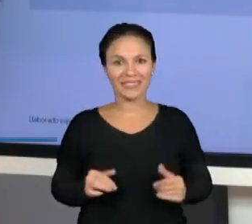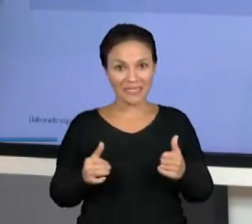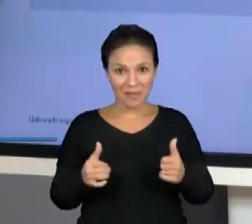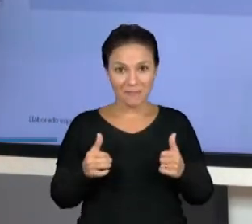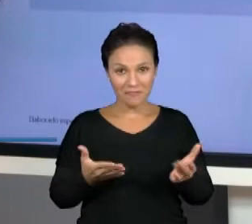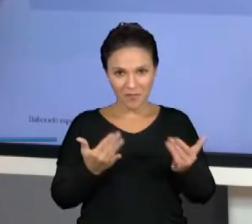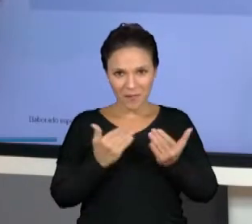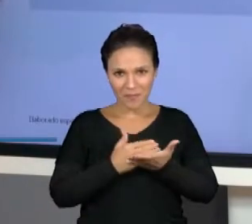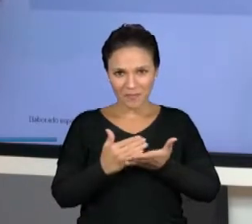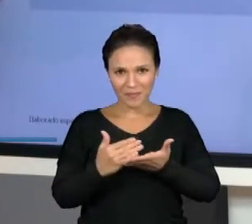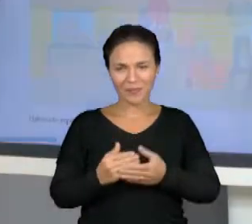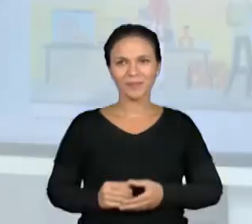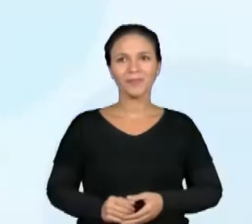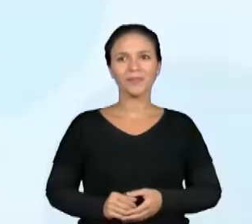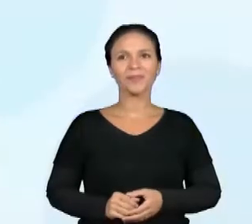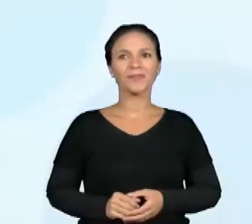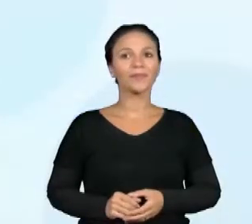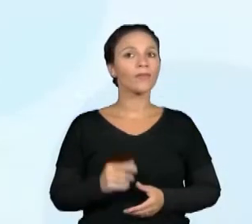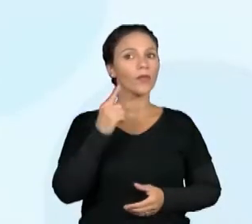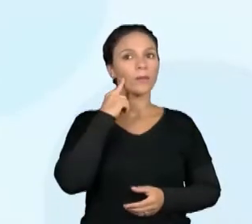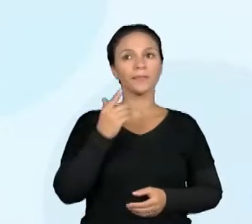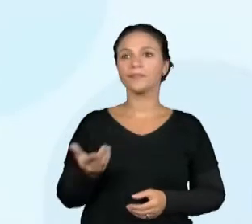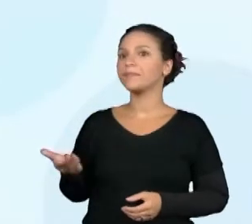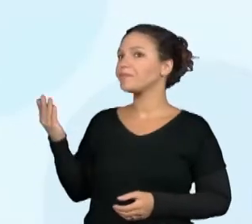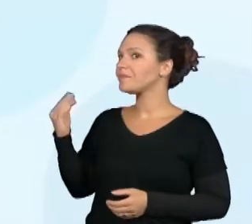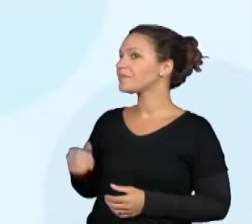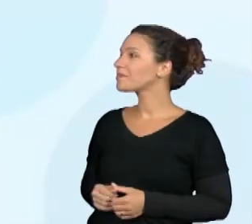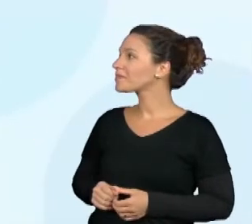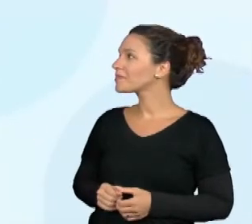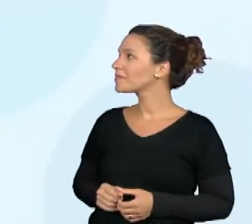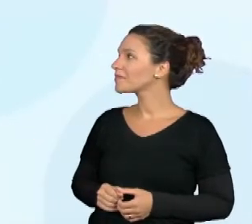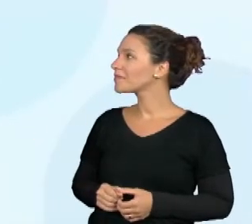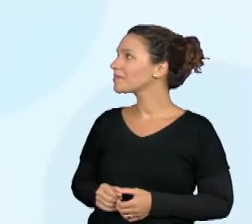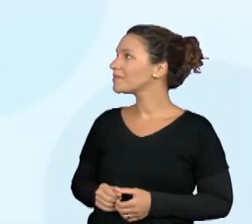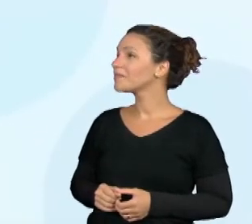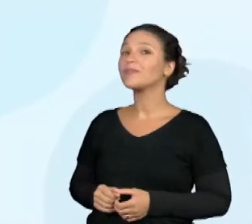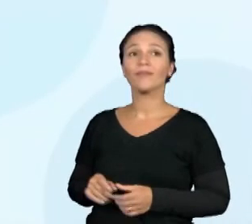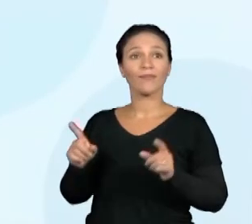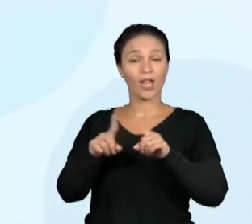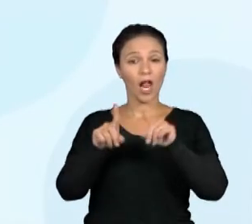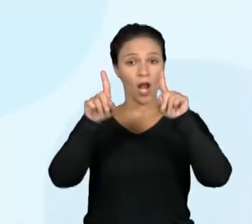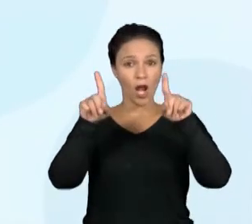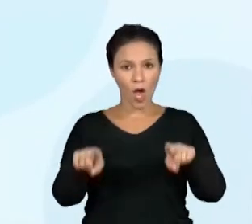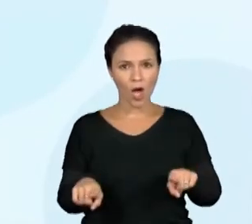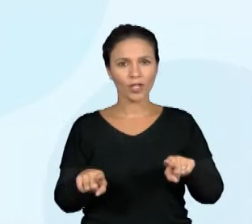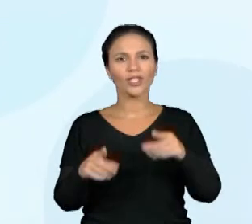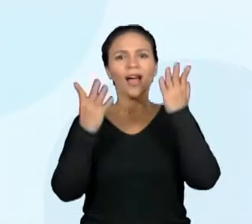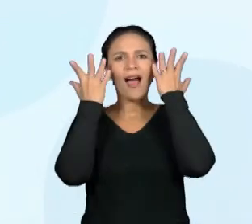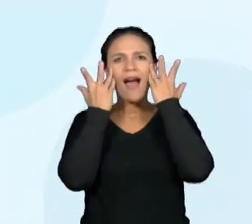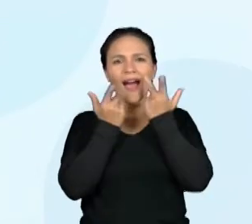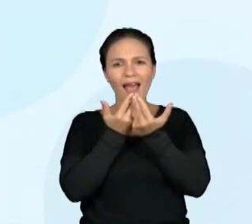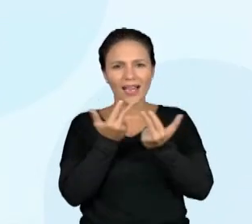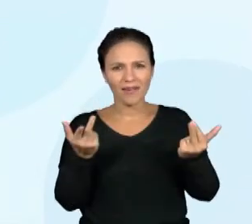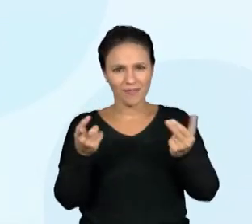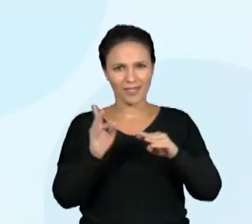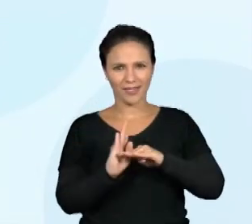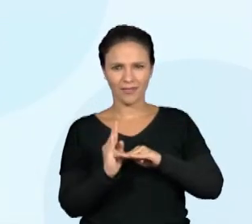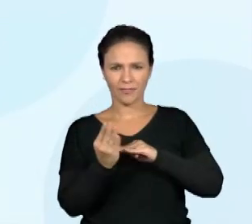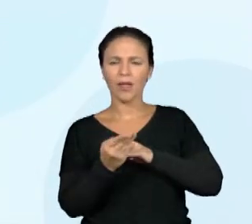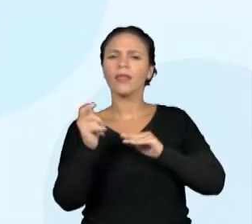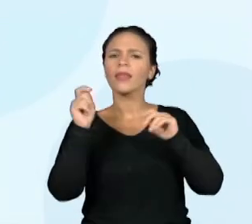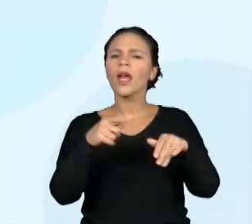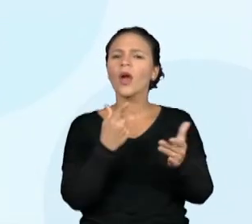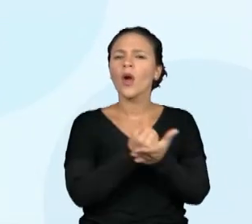começar? Olha lá, na pet shop do bairro é possível comprar peixes e